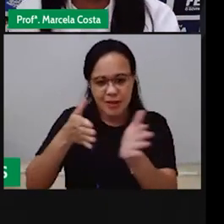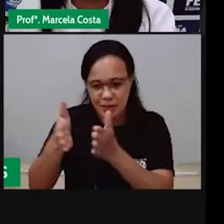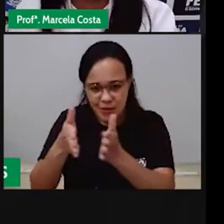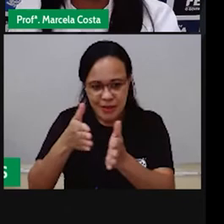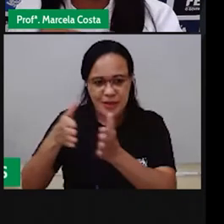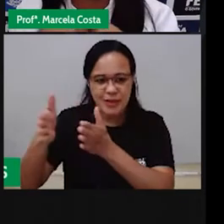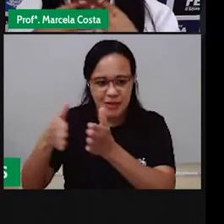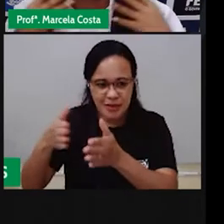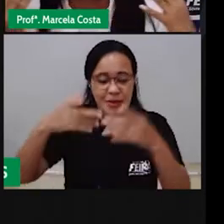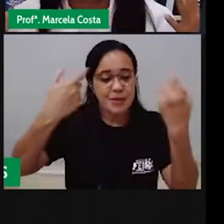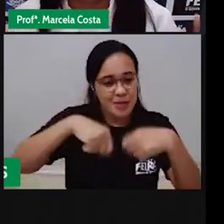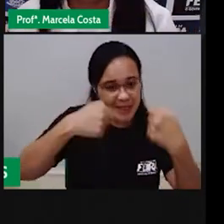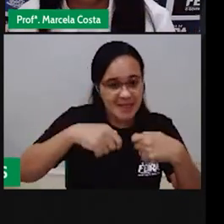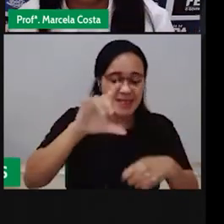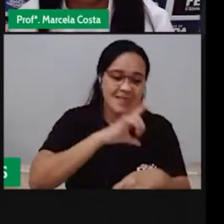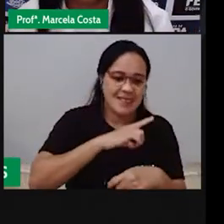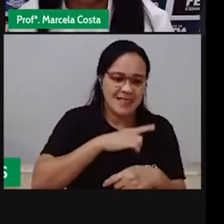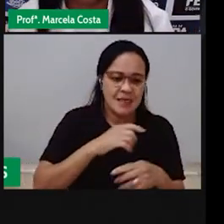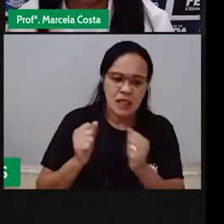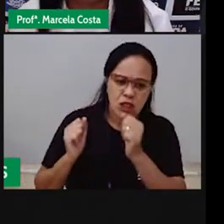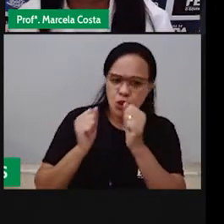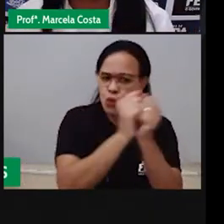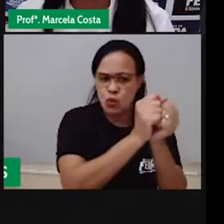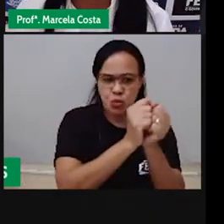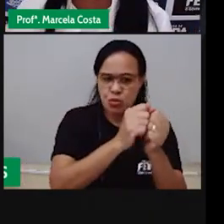tudo grudado, não ia ter sentido.